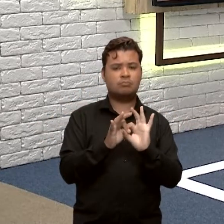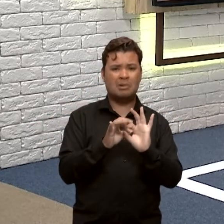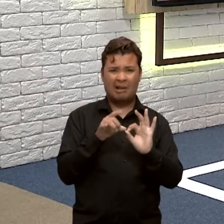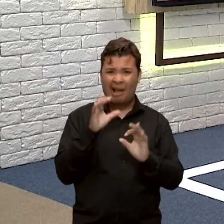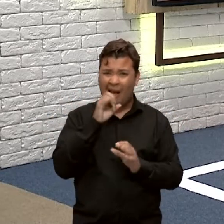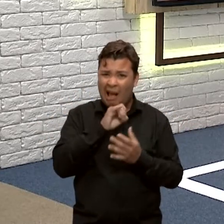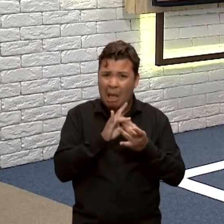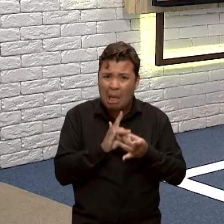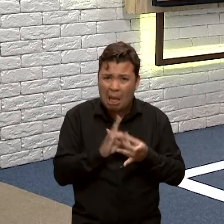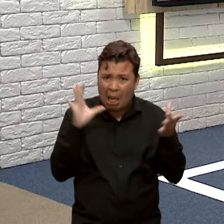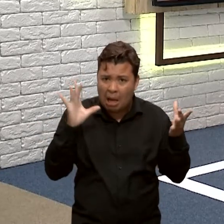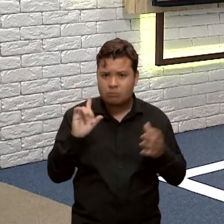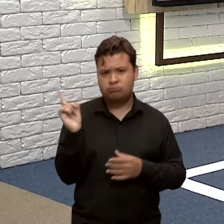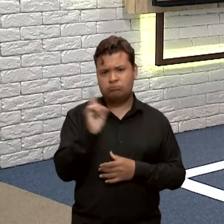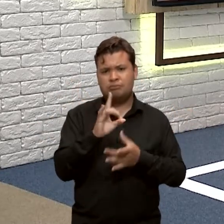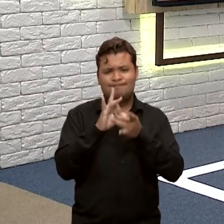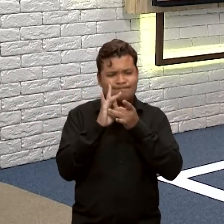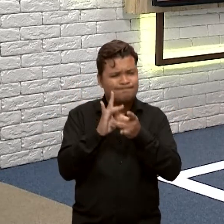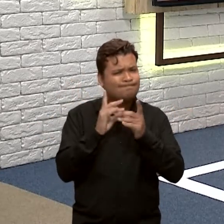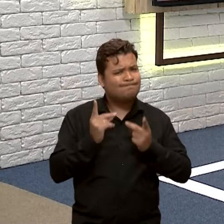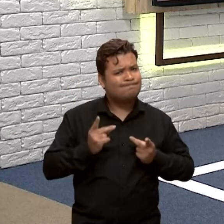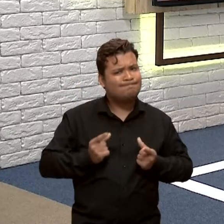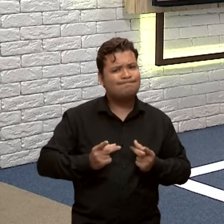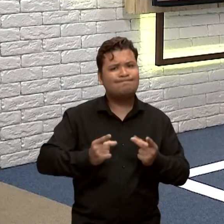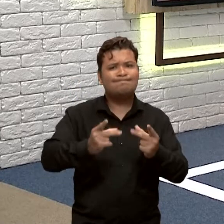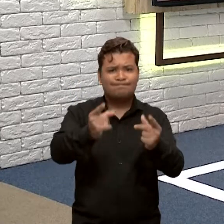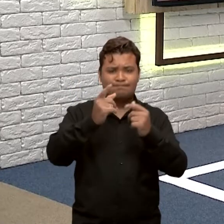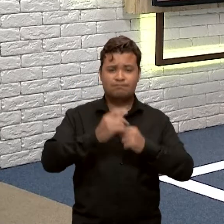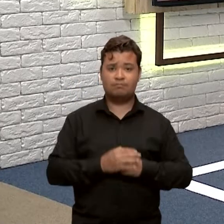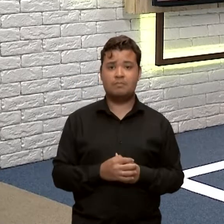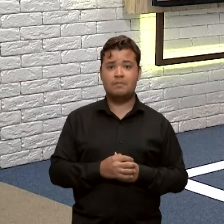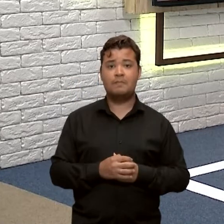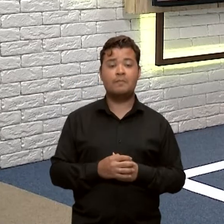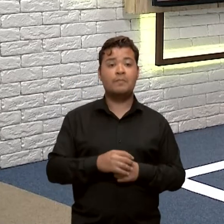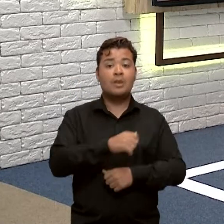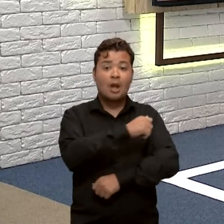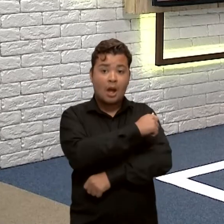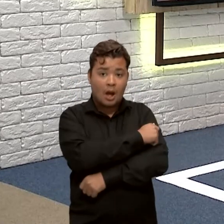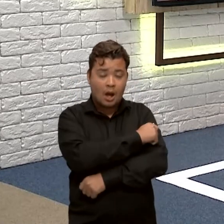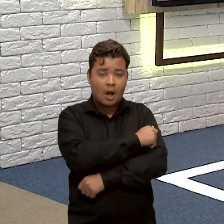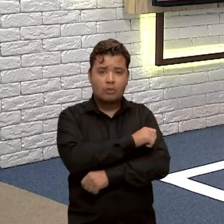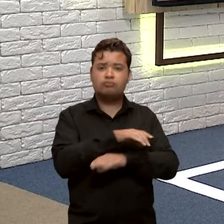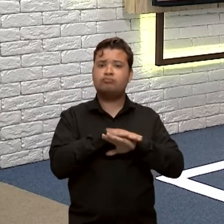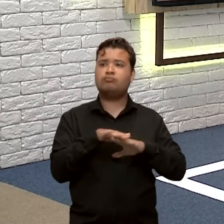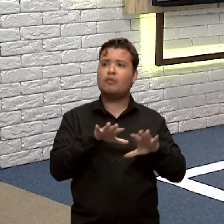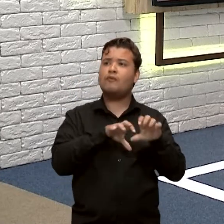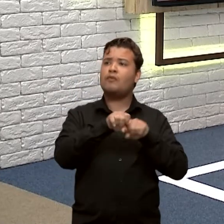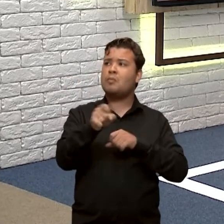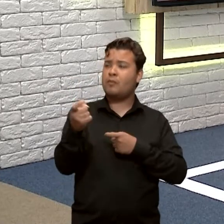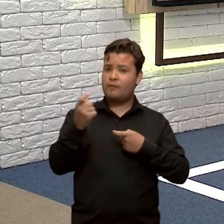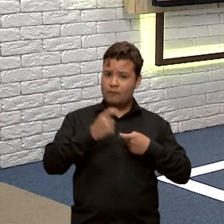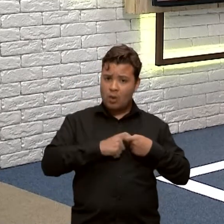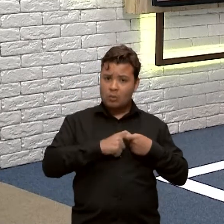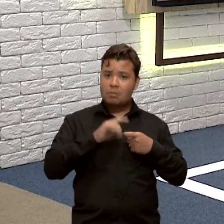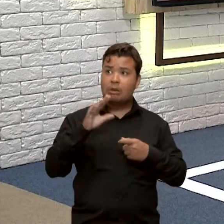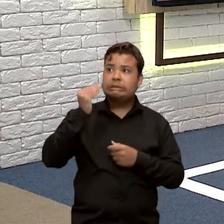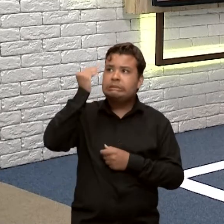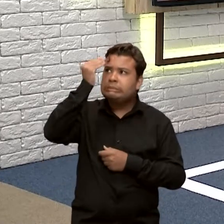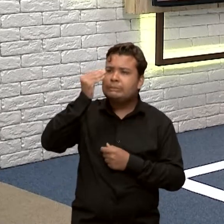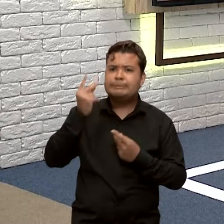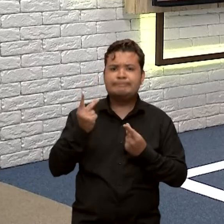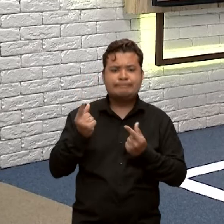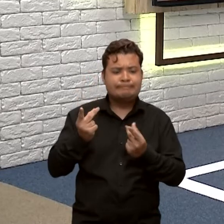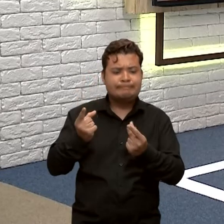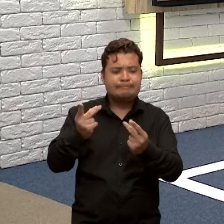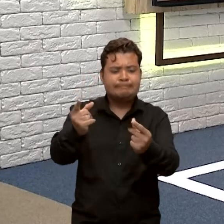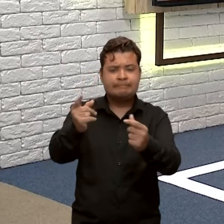duradouros, porque ainda que o estudante passe e volte, essa experiência para a vida dele, mas para a instituição, além do